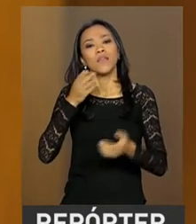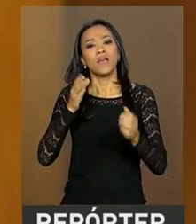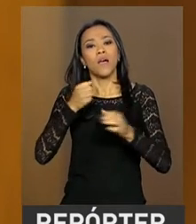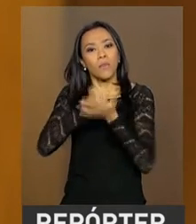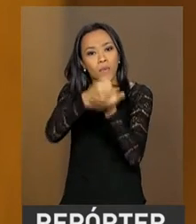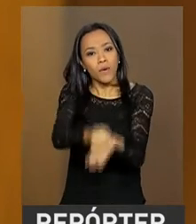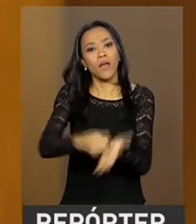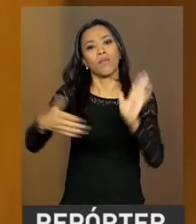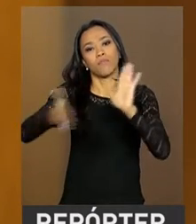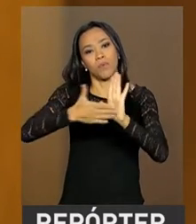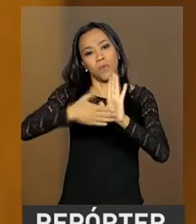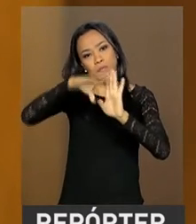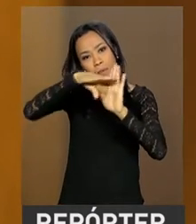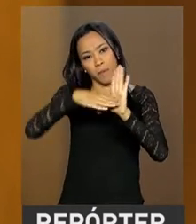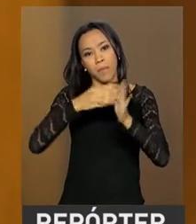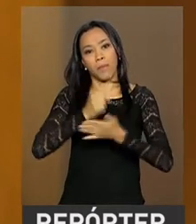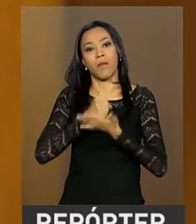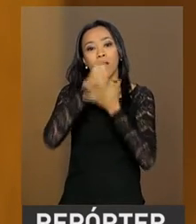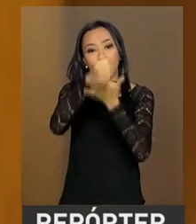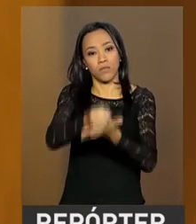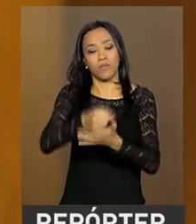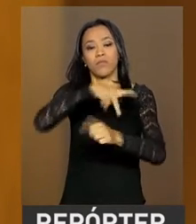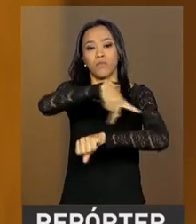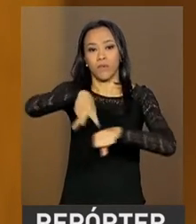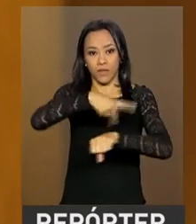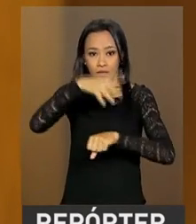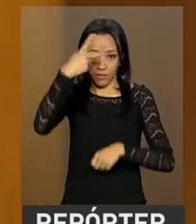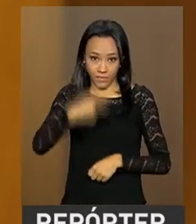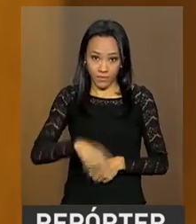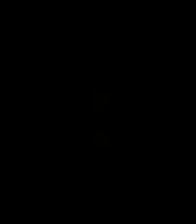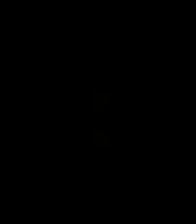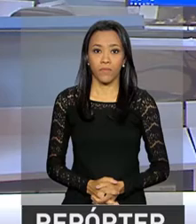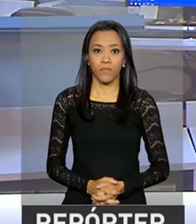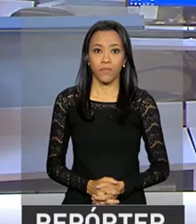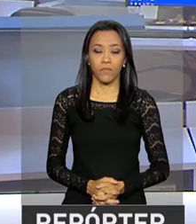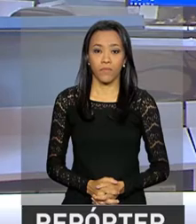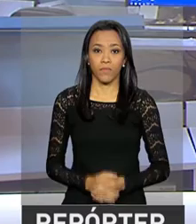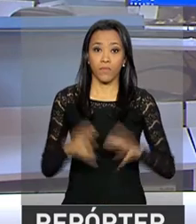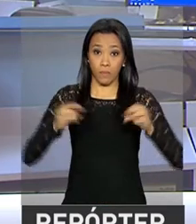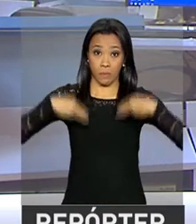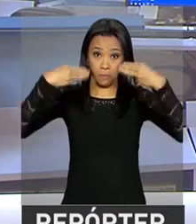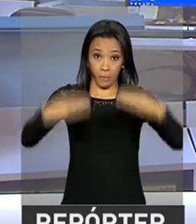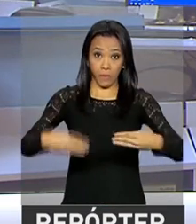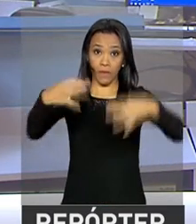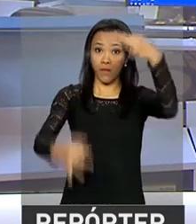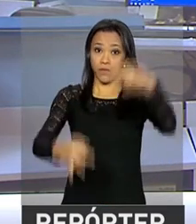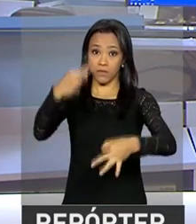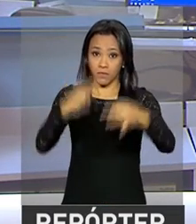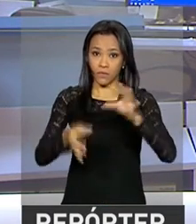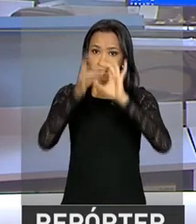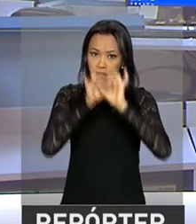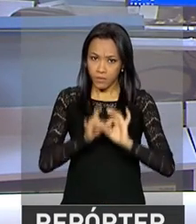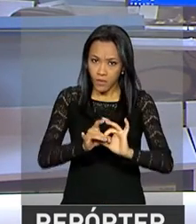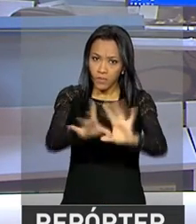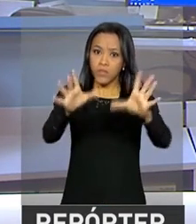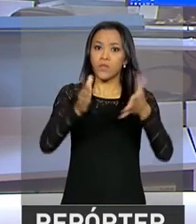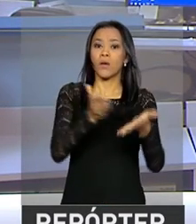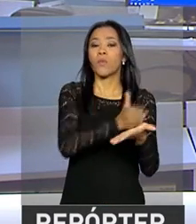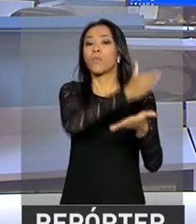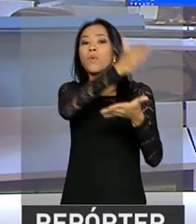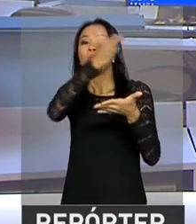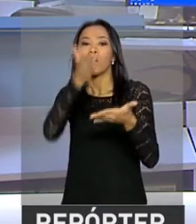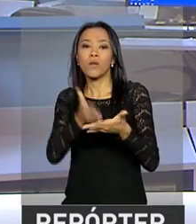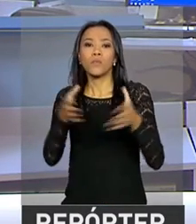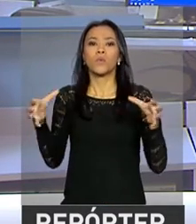na recuperação econômica do país de brasília meia pereira o ministério da justiça autorizou a prorrogação da